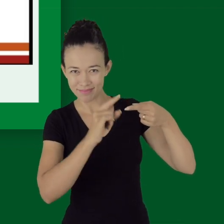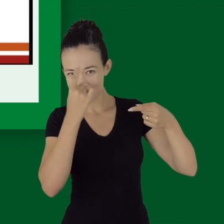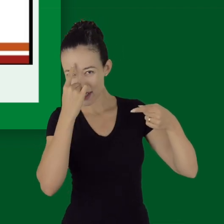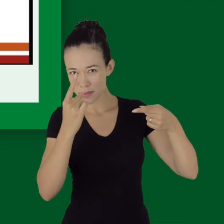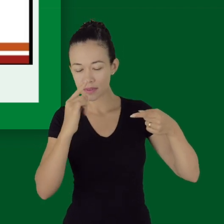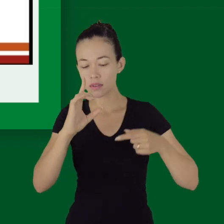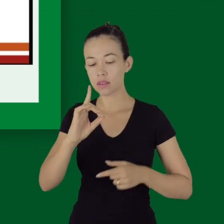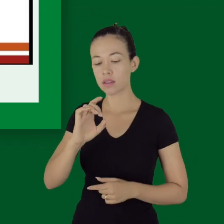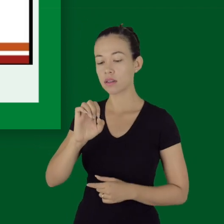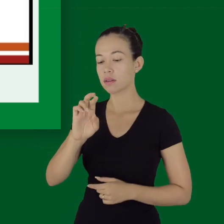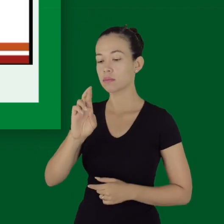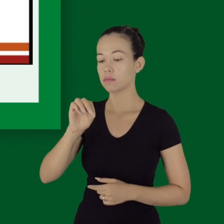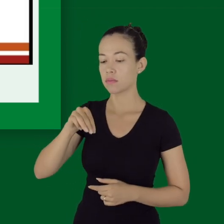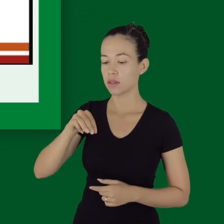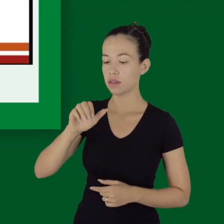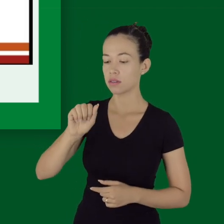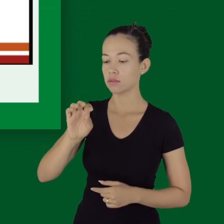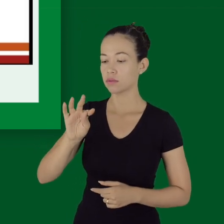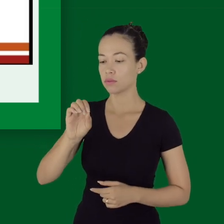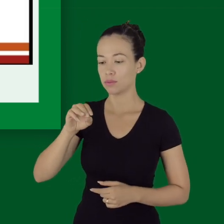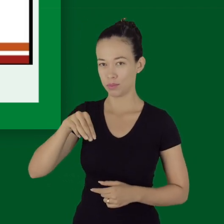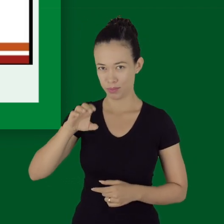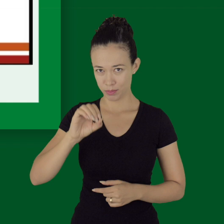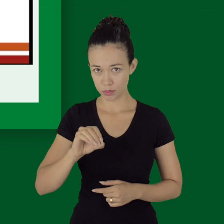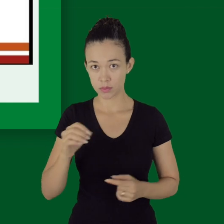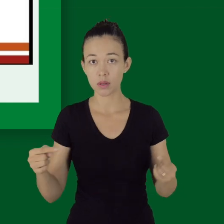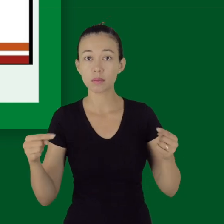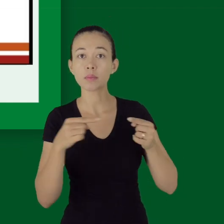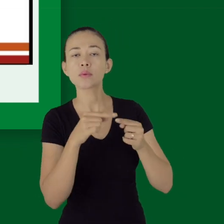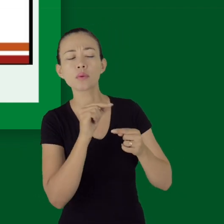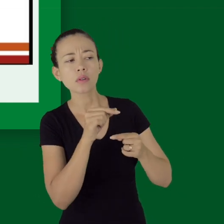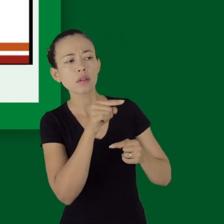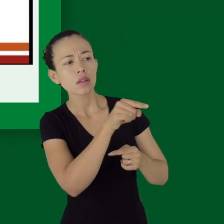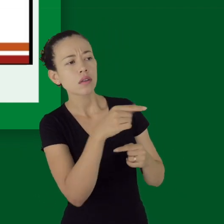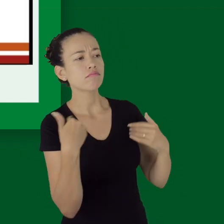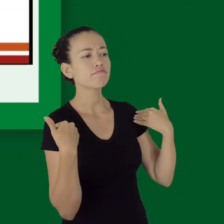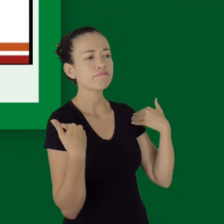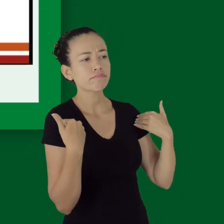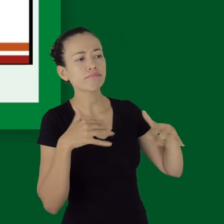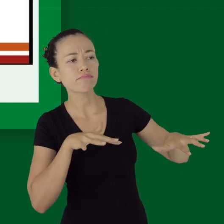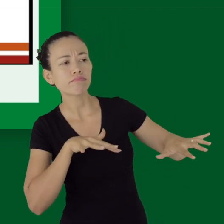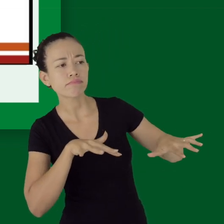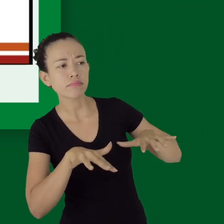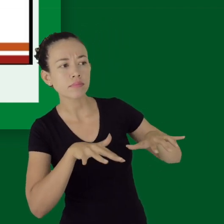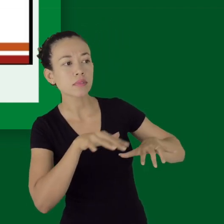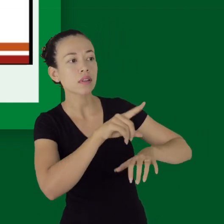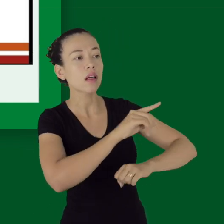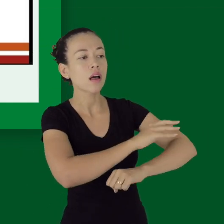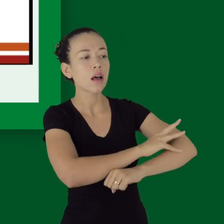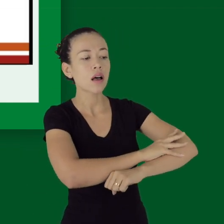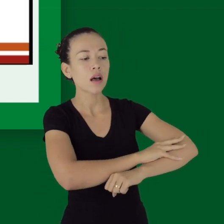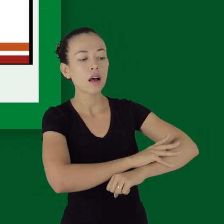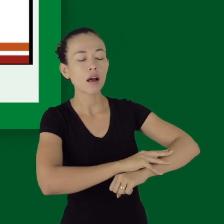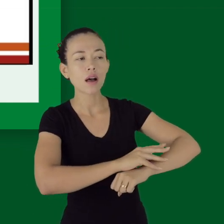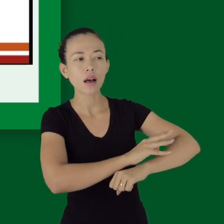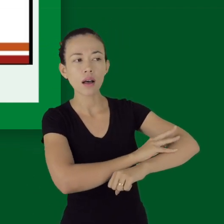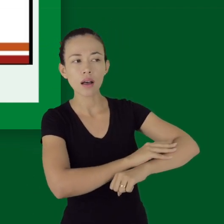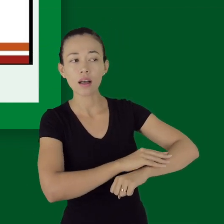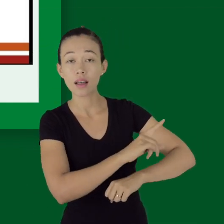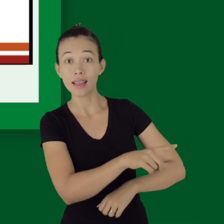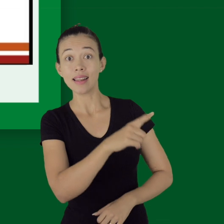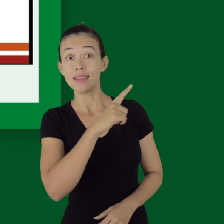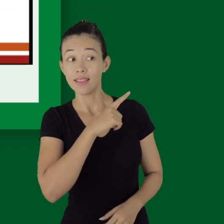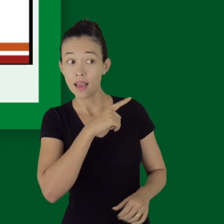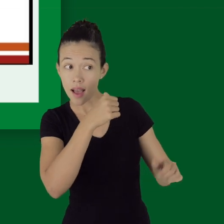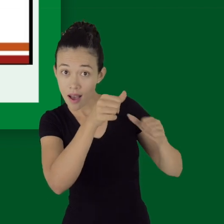outro conceito importante é o de dermátomo, ou seja, no momento que eu avalio essa percepção sensorial, se ele